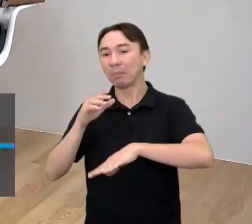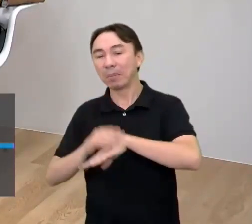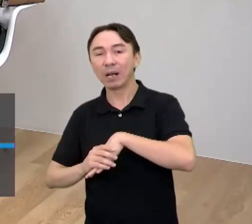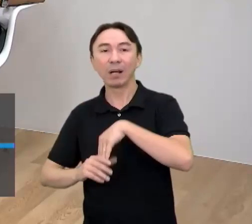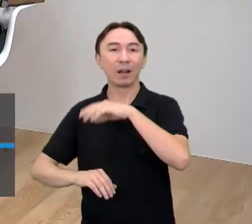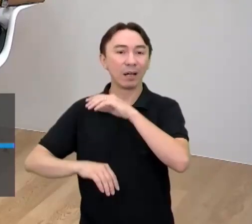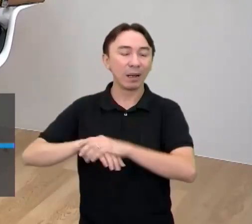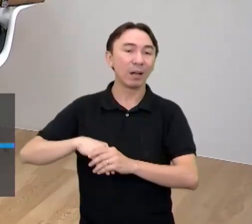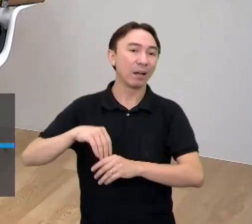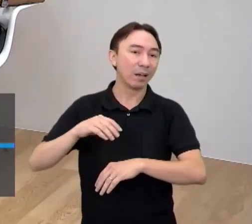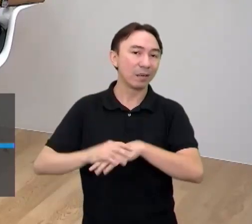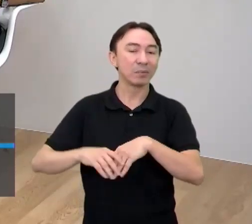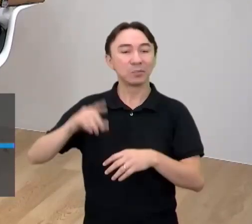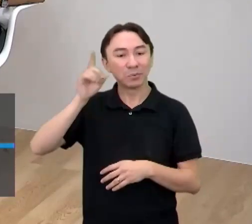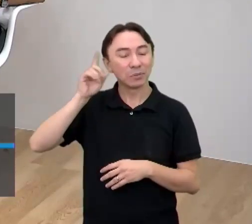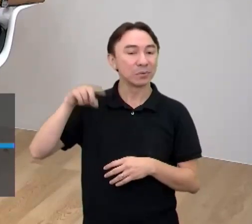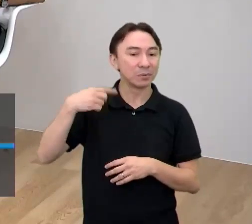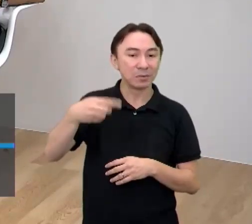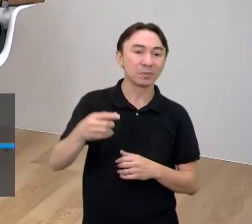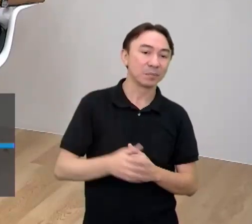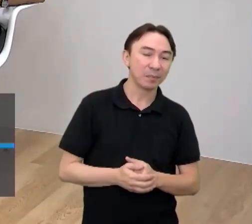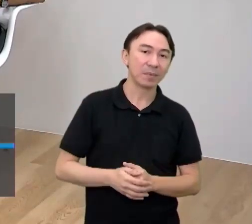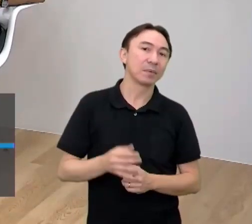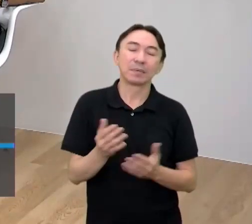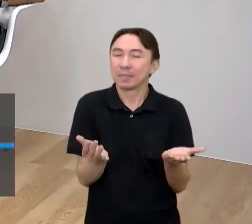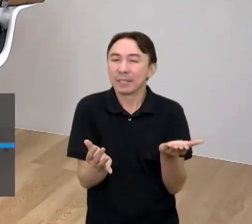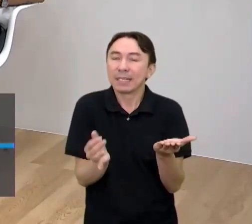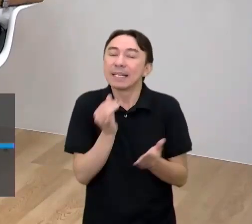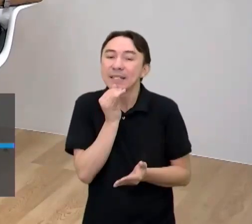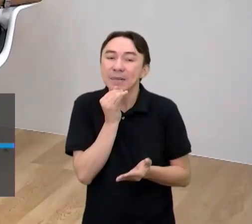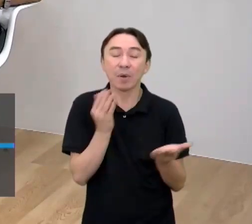eu esses dias descobri o porquê do nome da Serra do Cantareira.